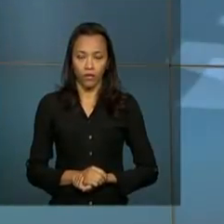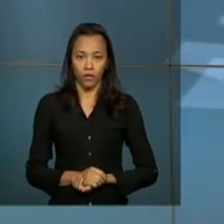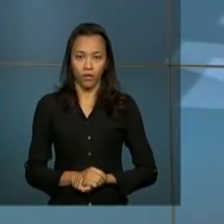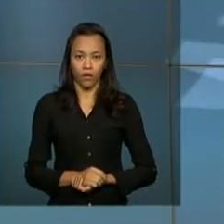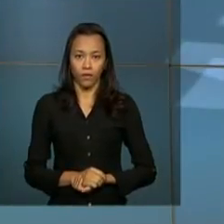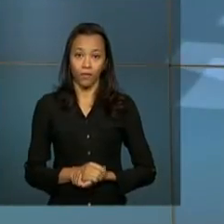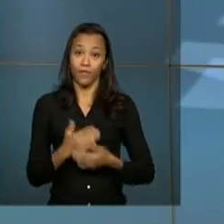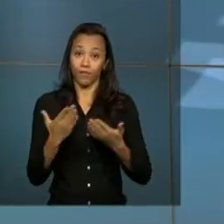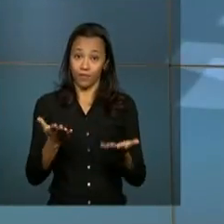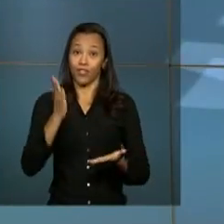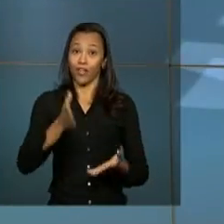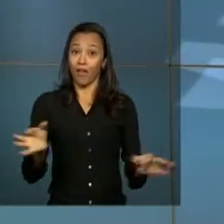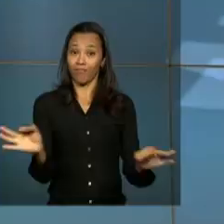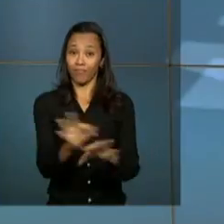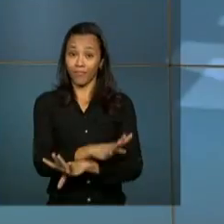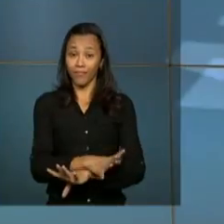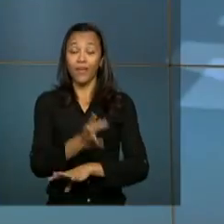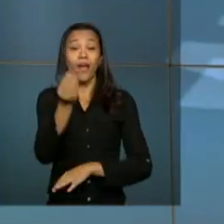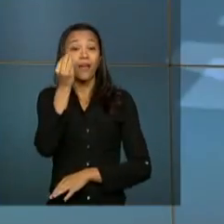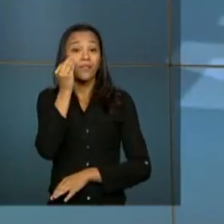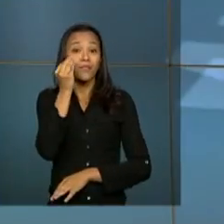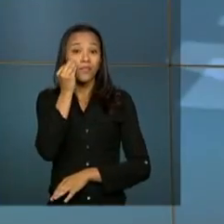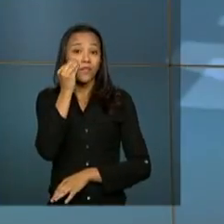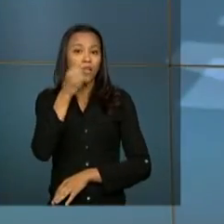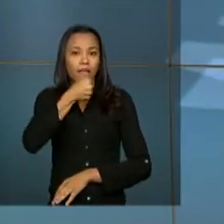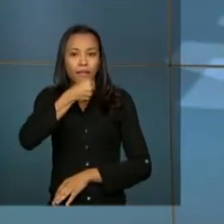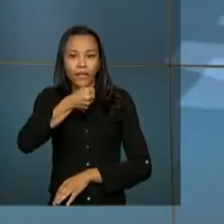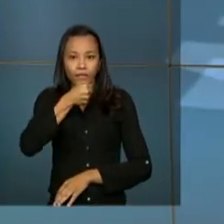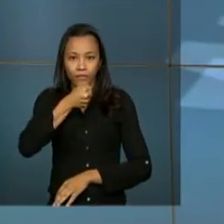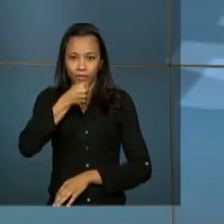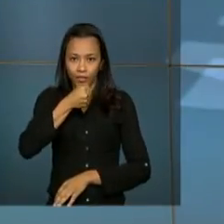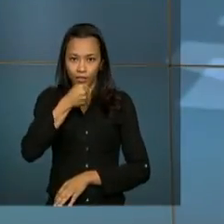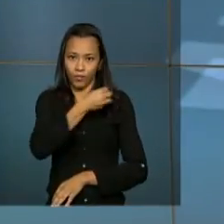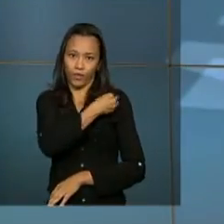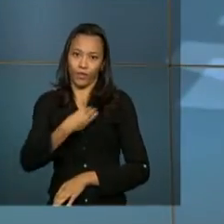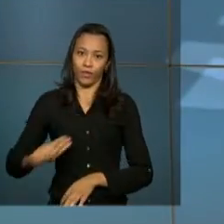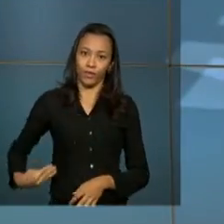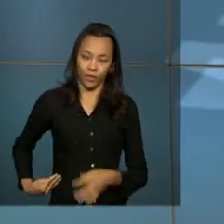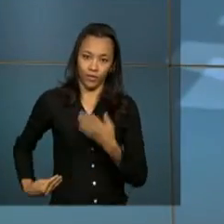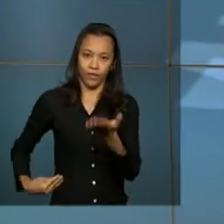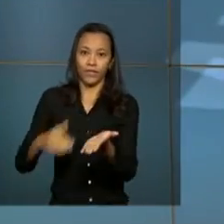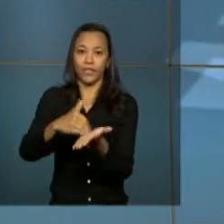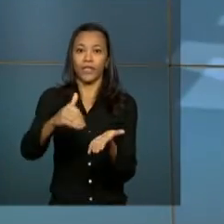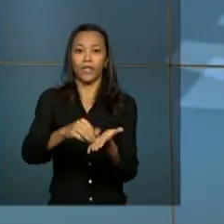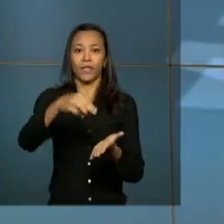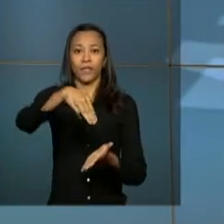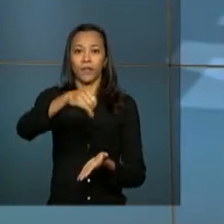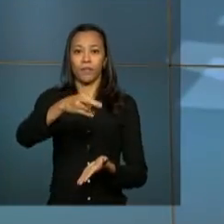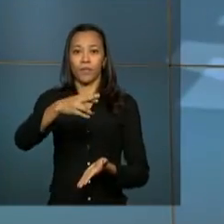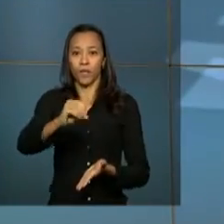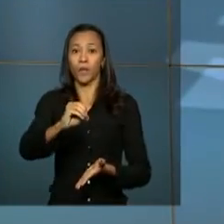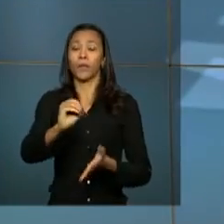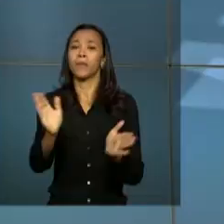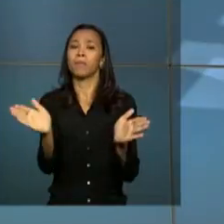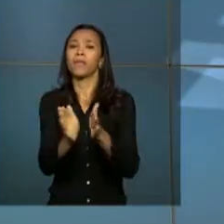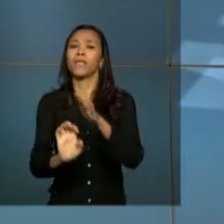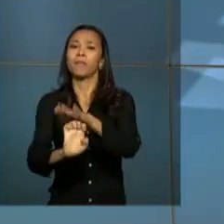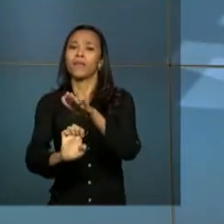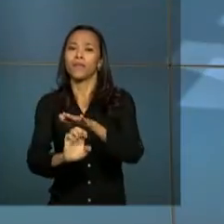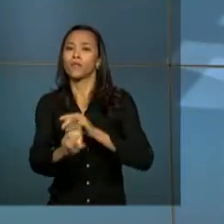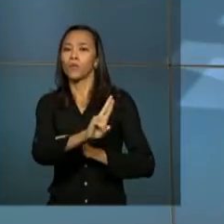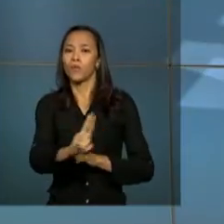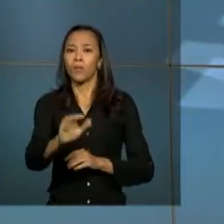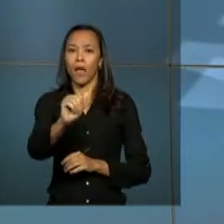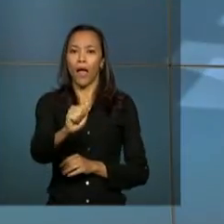você acaba de acompanhar ao vivo a entrevista coletiva do ministro da secretaria da micro e pequena empresa e guilherme